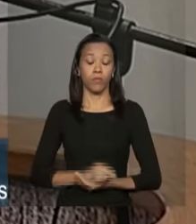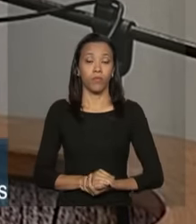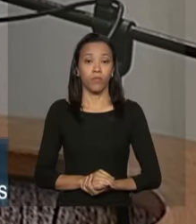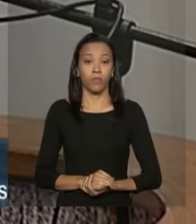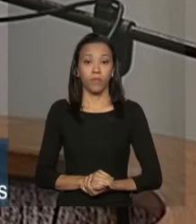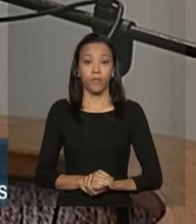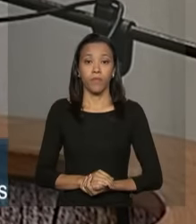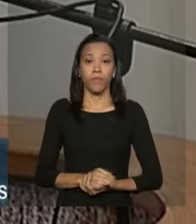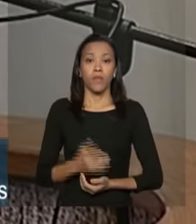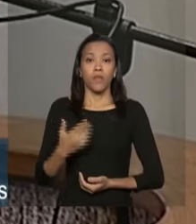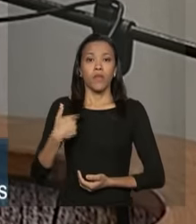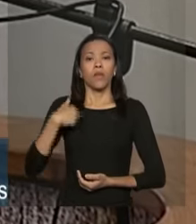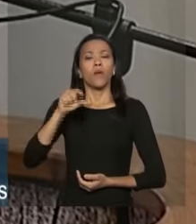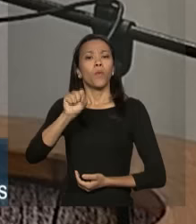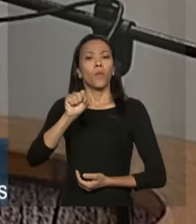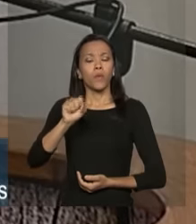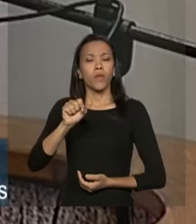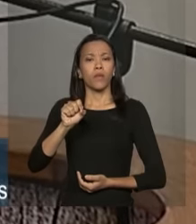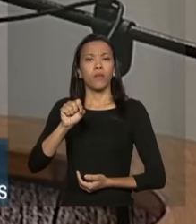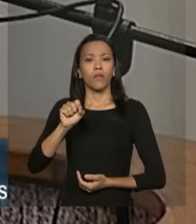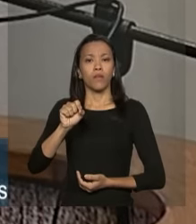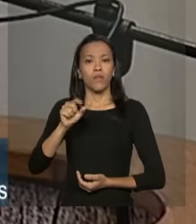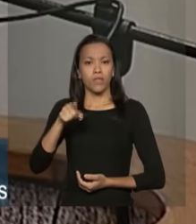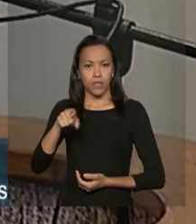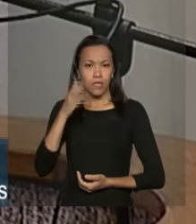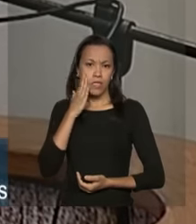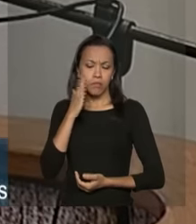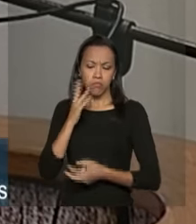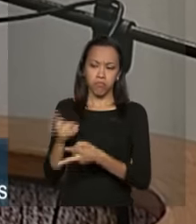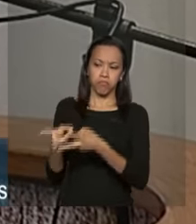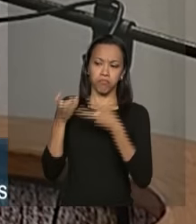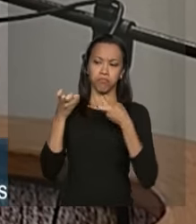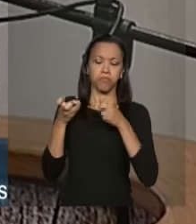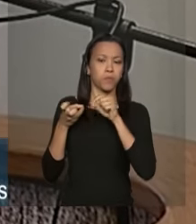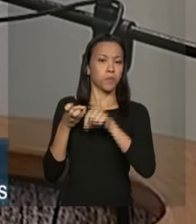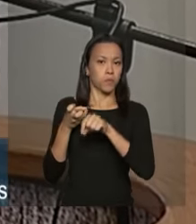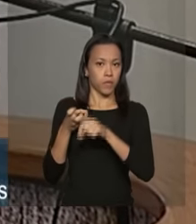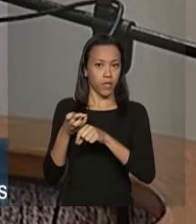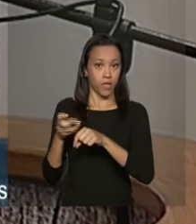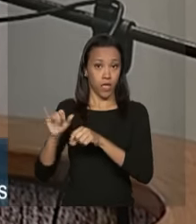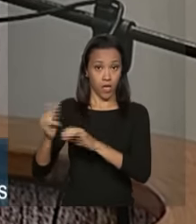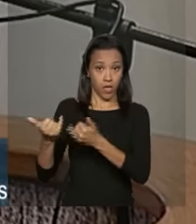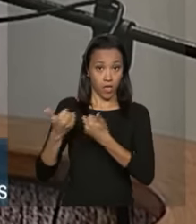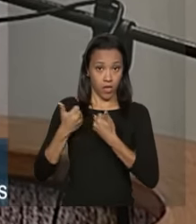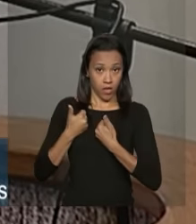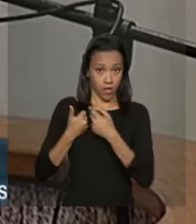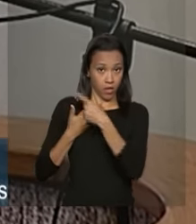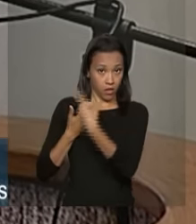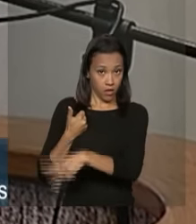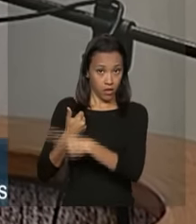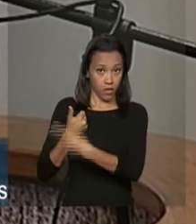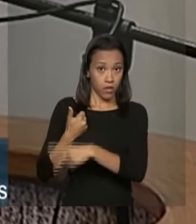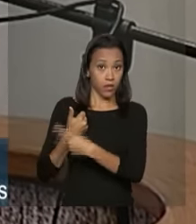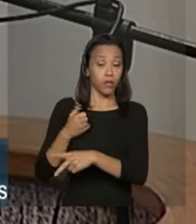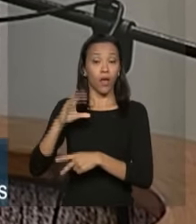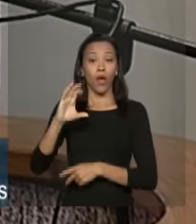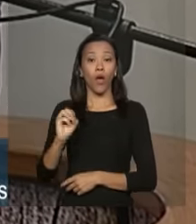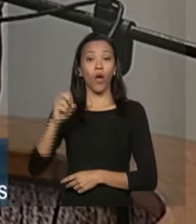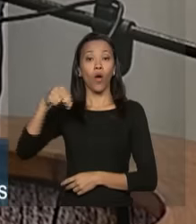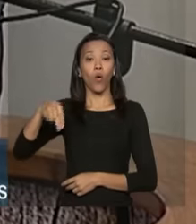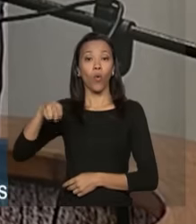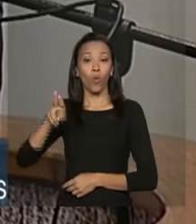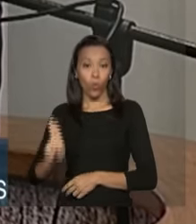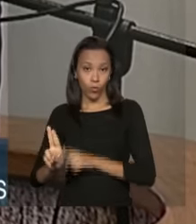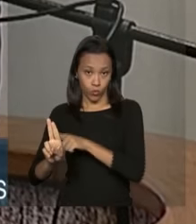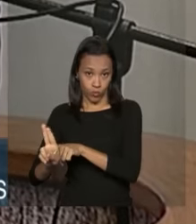é interpretando a mensagem do secretário Geral das Nações Unidas Bank Moon estamos hoje